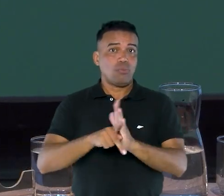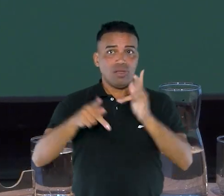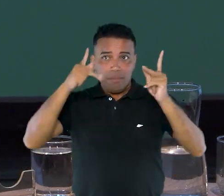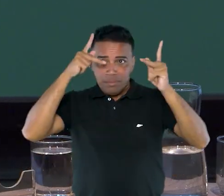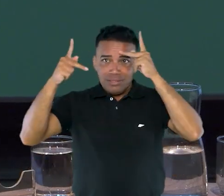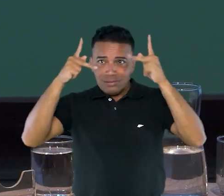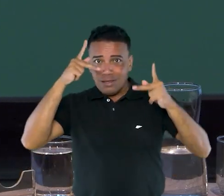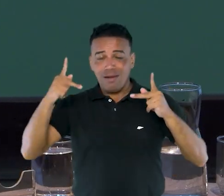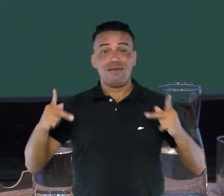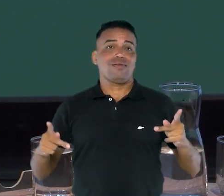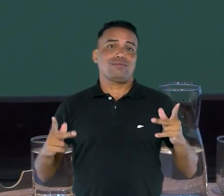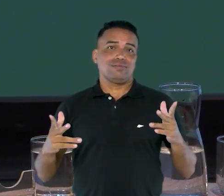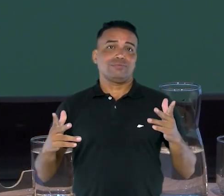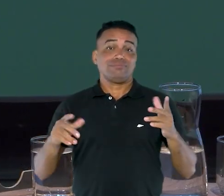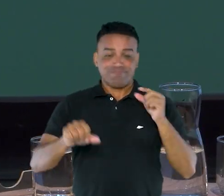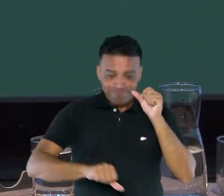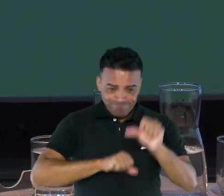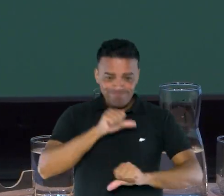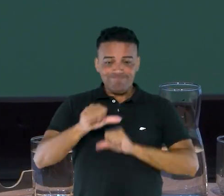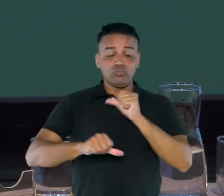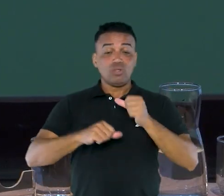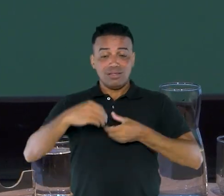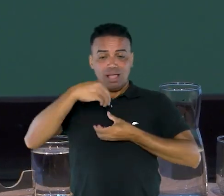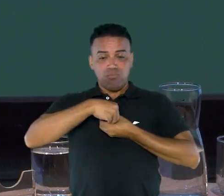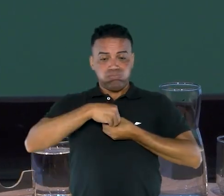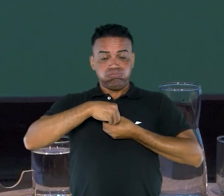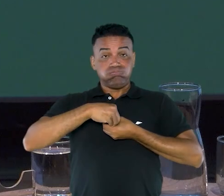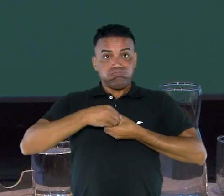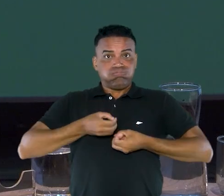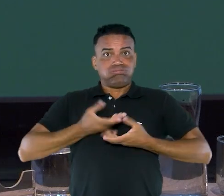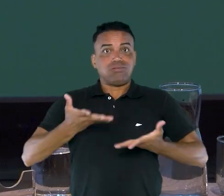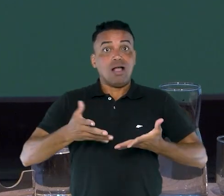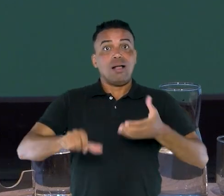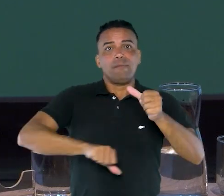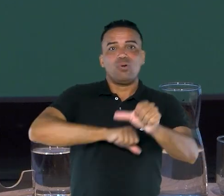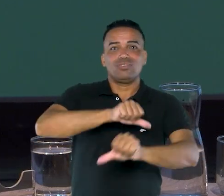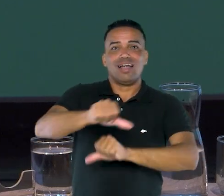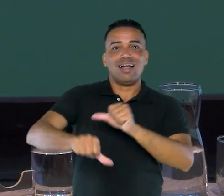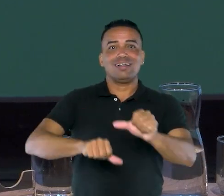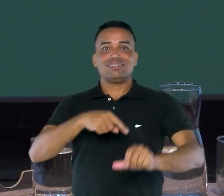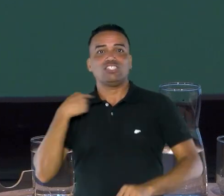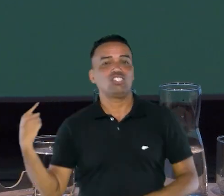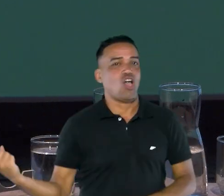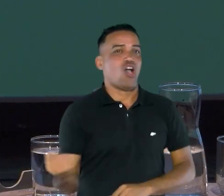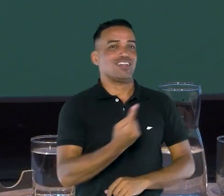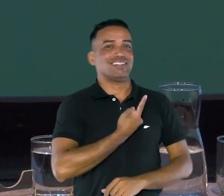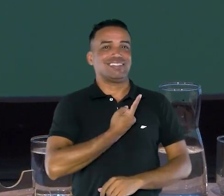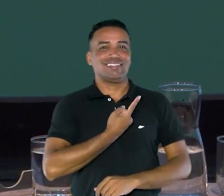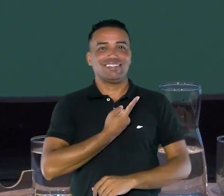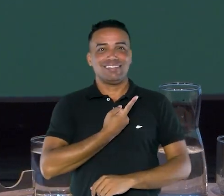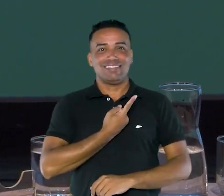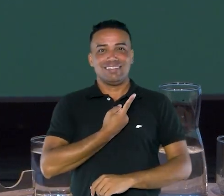incrível que é a psicanálise e a transformação de si para ser a transformação de nós, enquanto